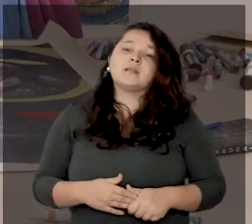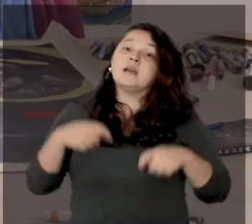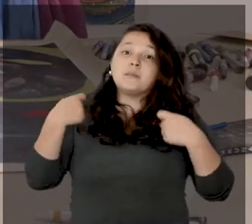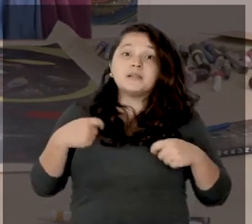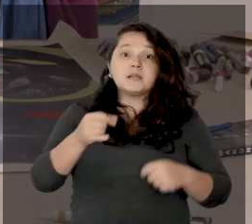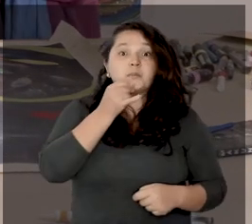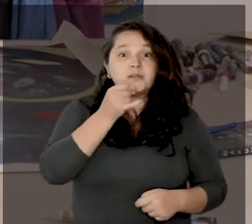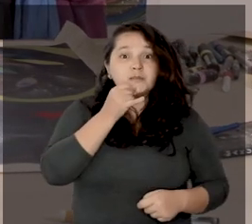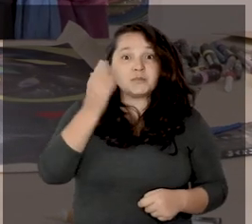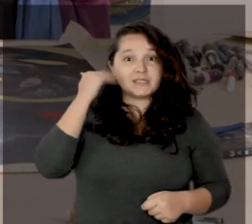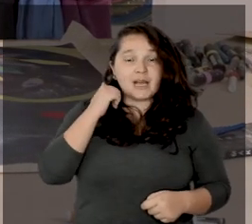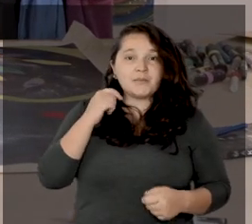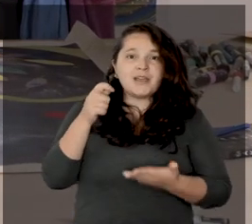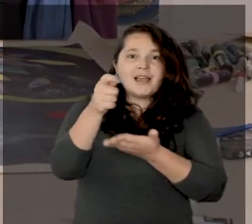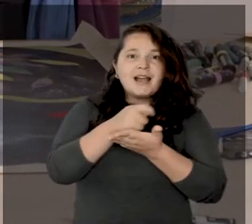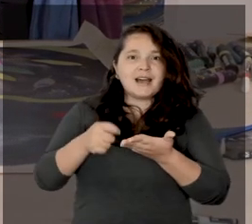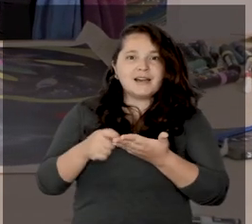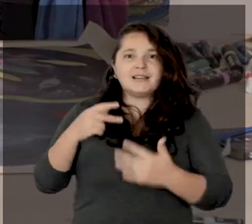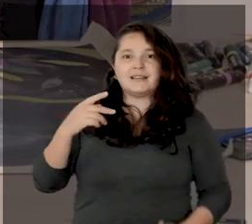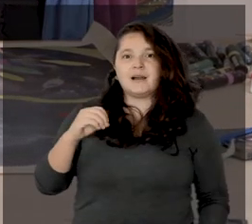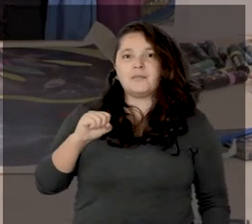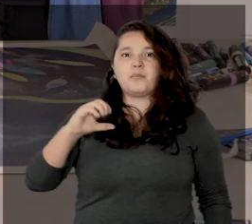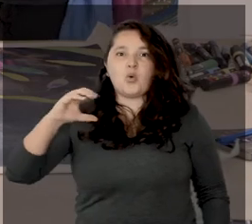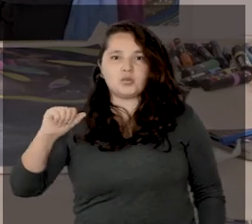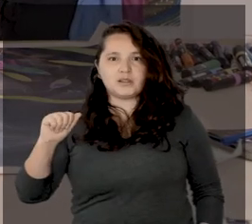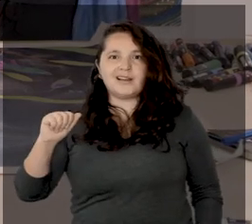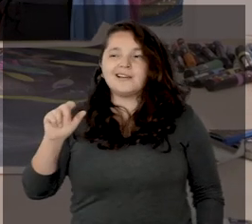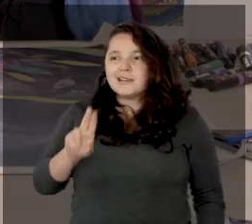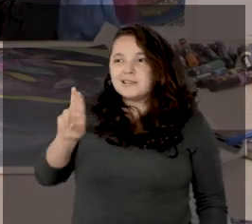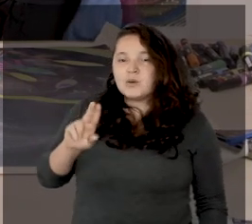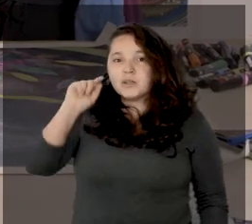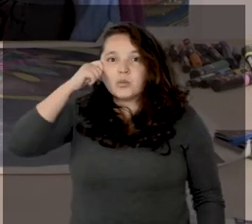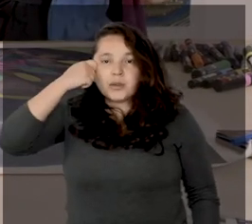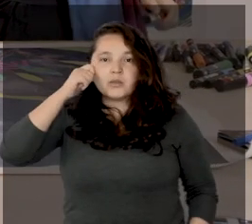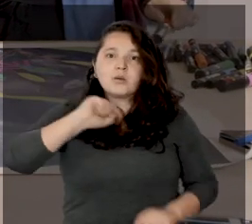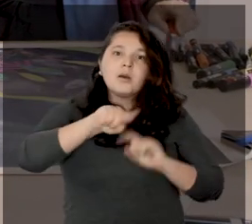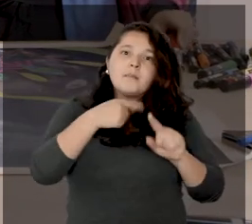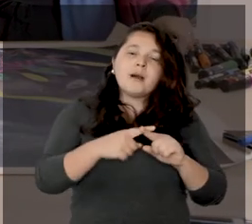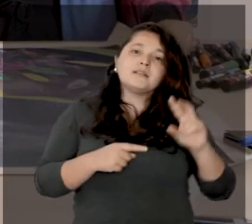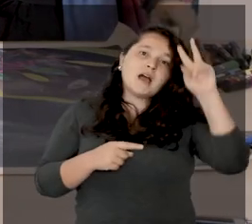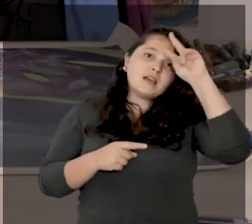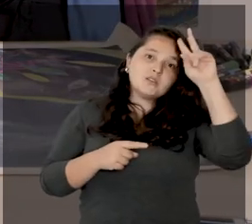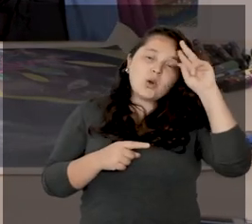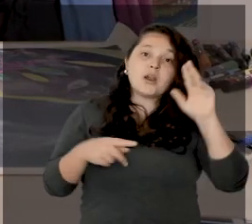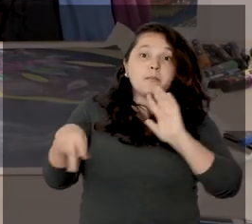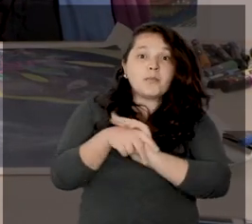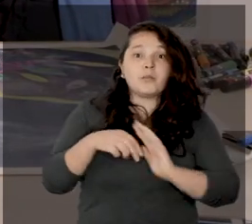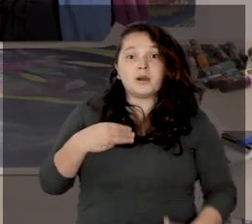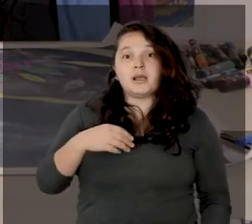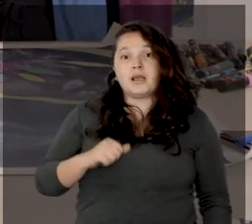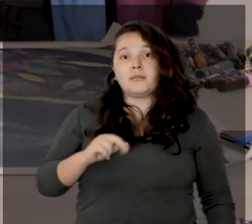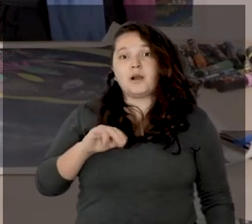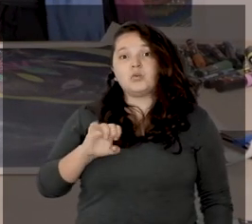a caneta Posca lá do Japão, que brilha no preto, com essas histórias mirabolantes fragmentadas do Macunaíma, utilizando